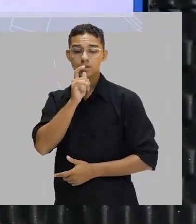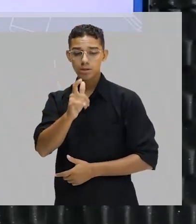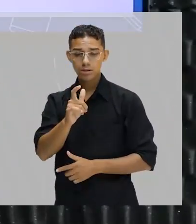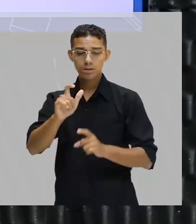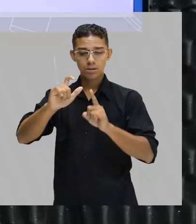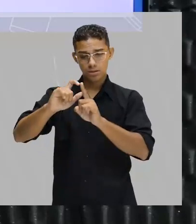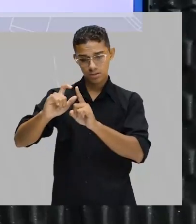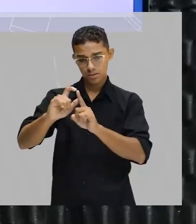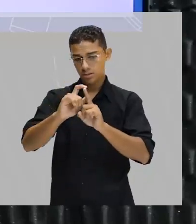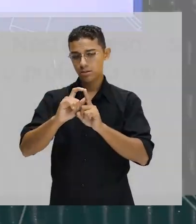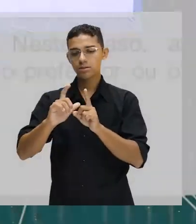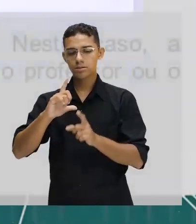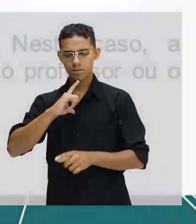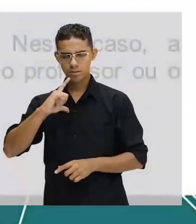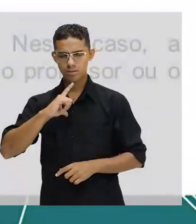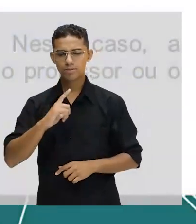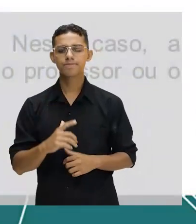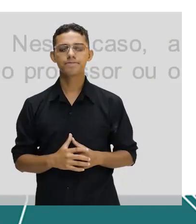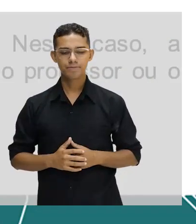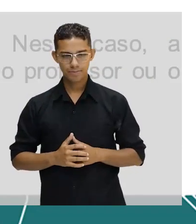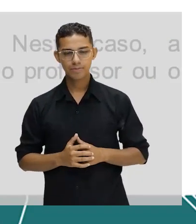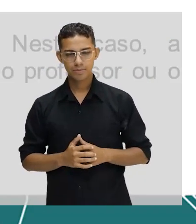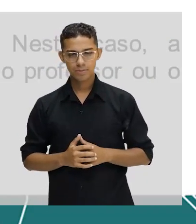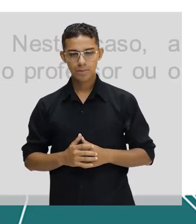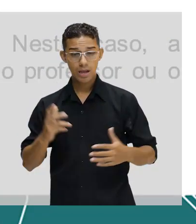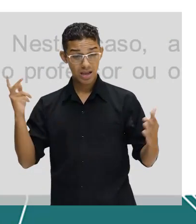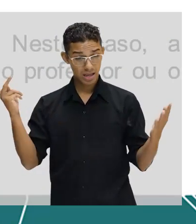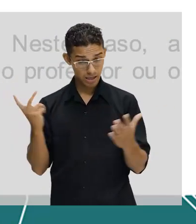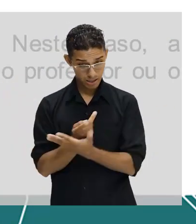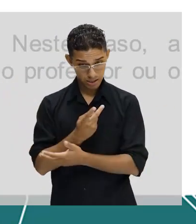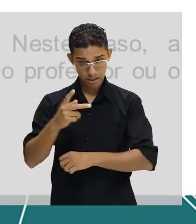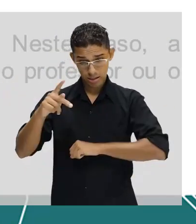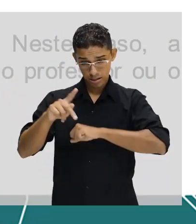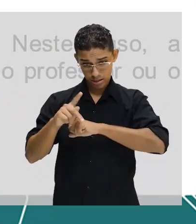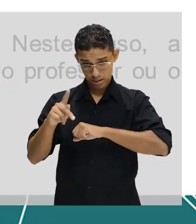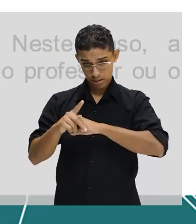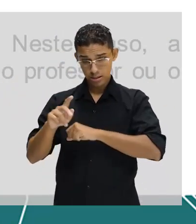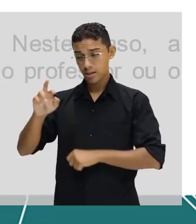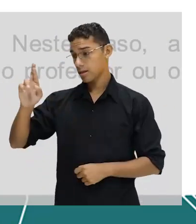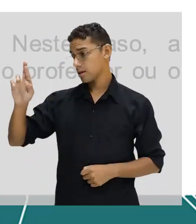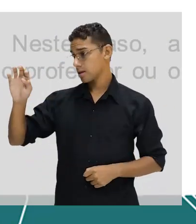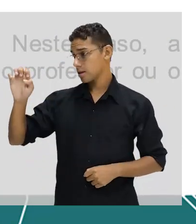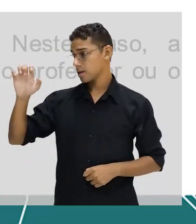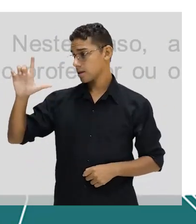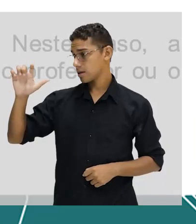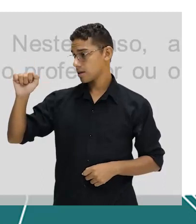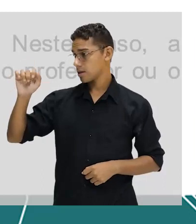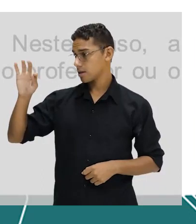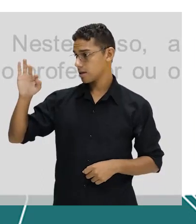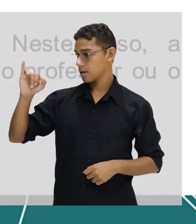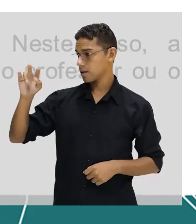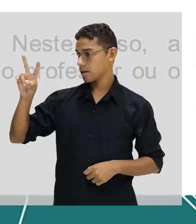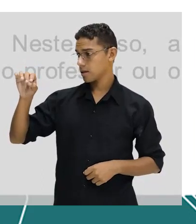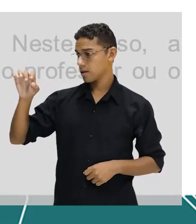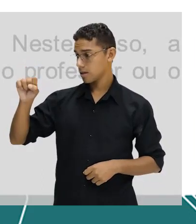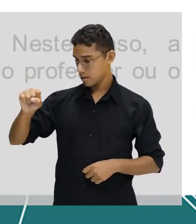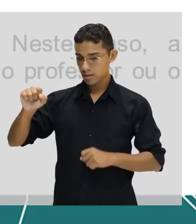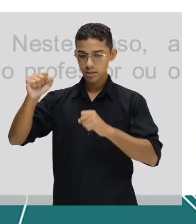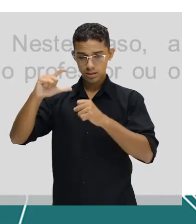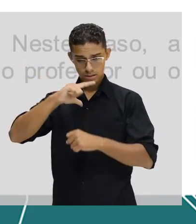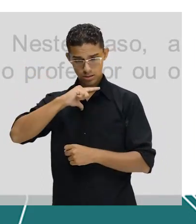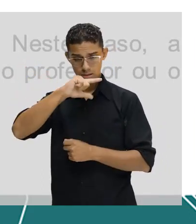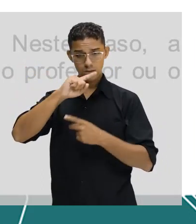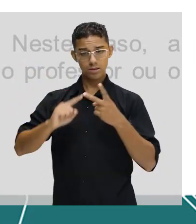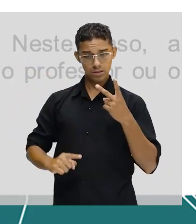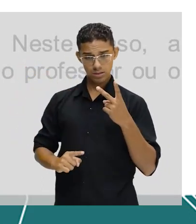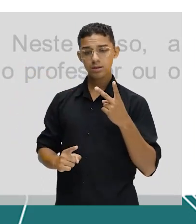ambiguidade. O mau uso dos pronomes relativos, né? Quando nós temos dois antecedentes